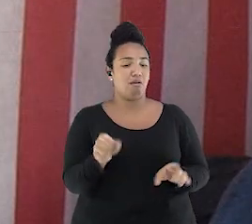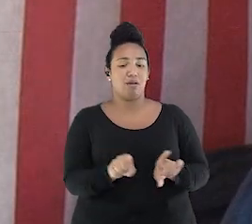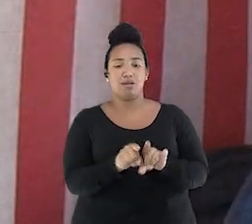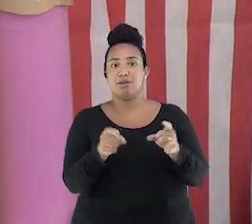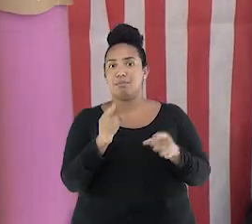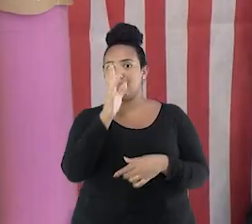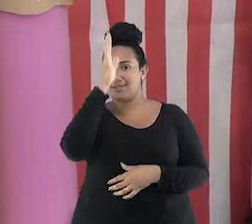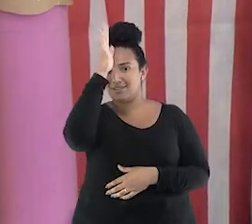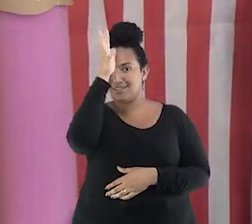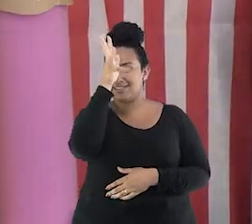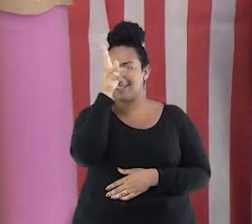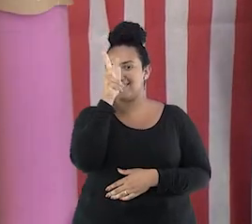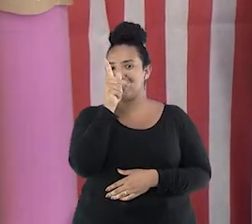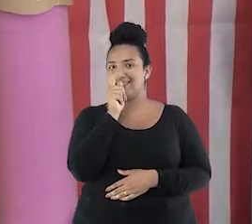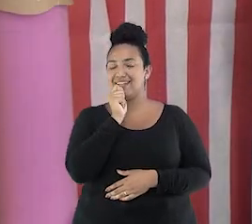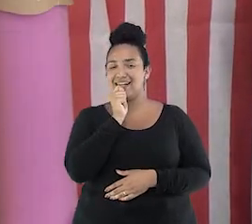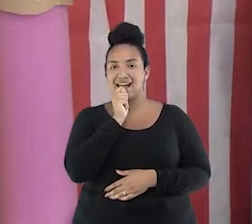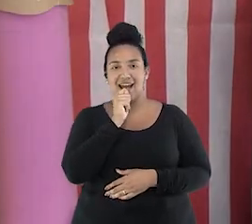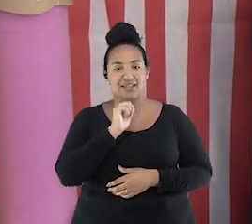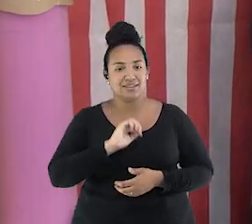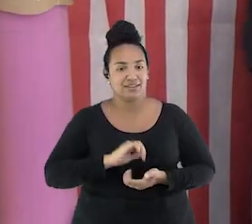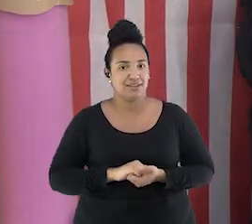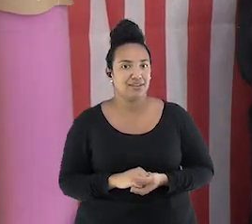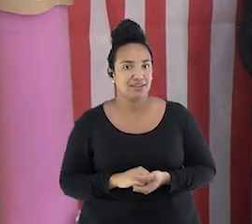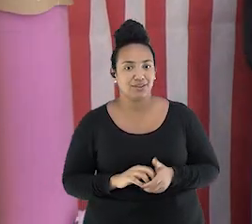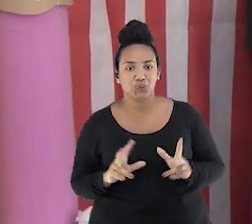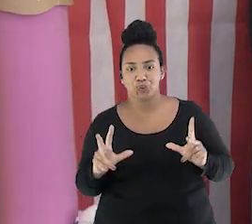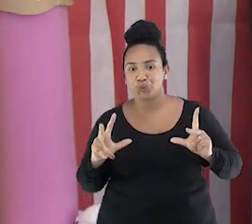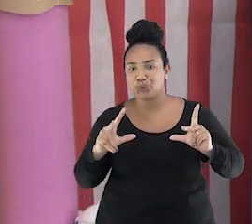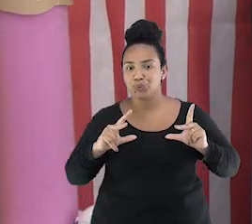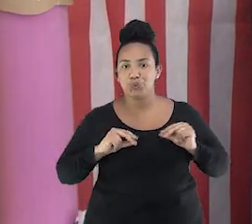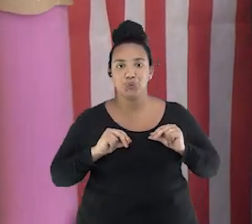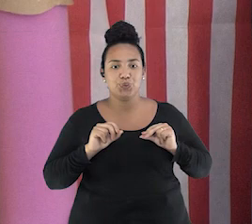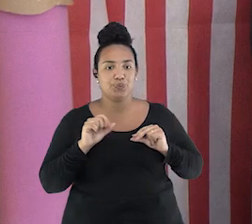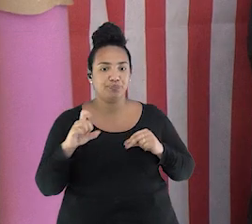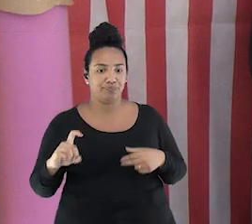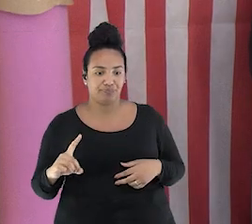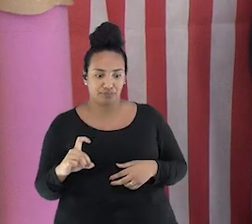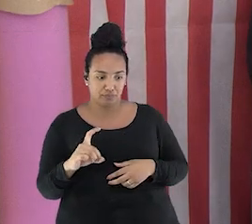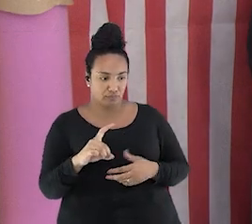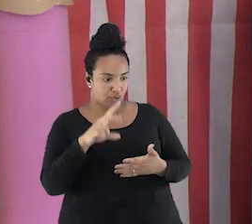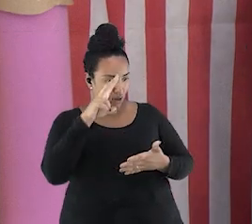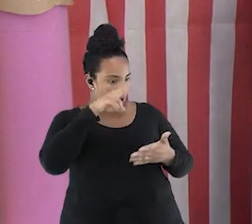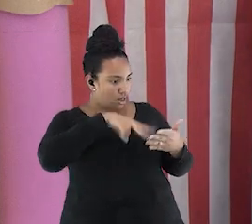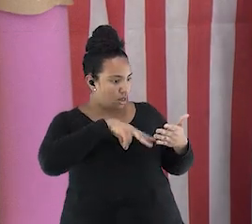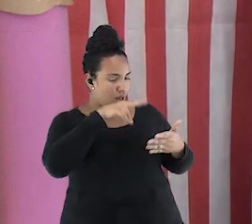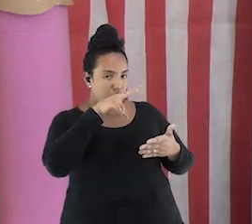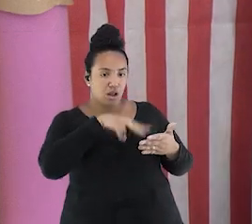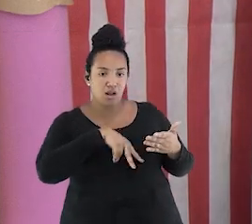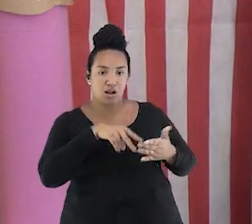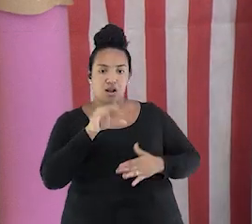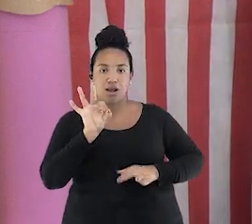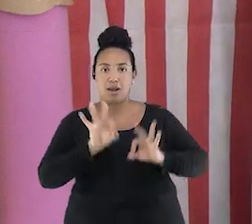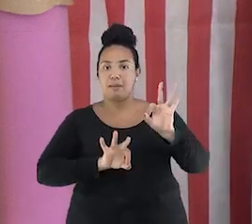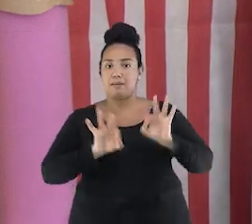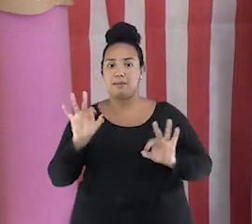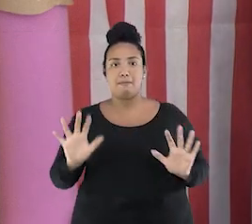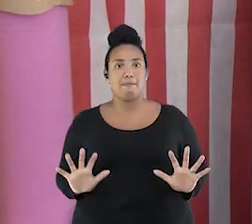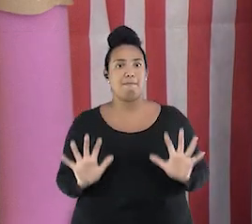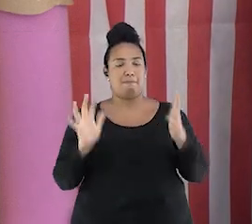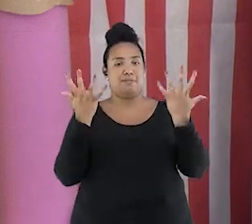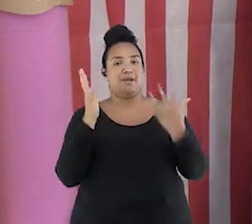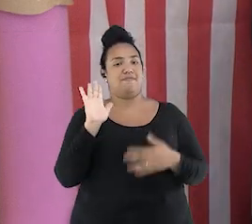graça. Mal acabou de ler, Lúcia já foi se preparando para